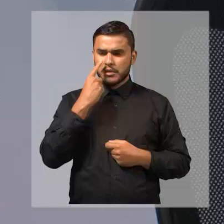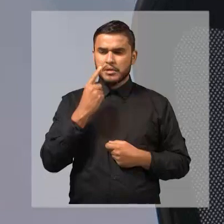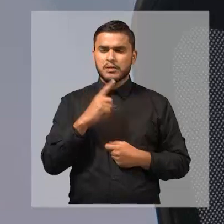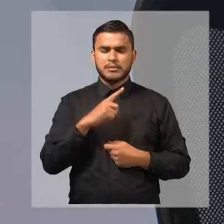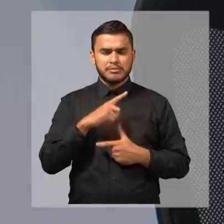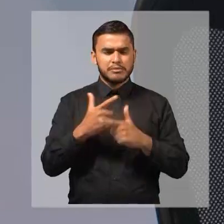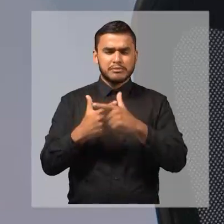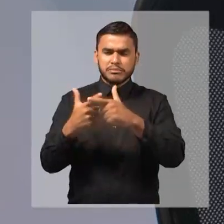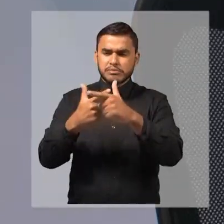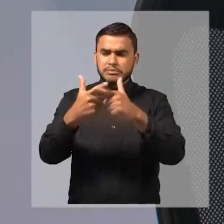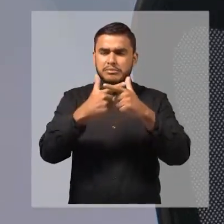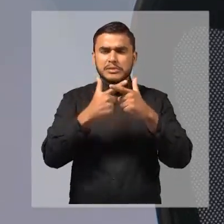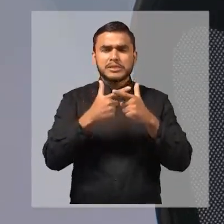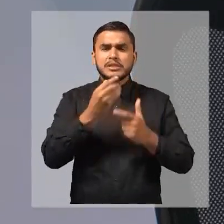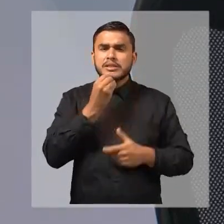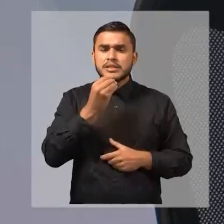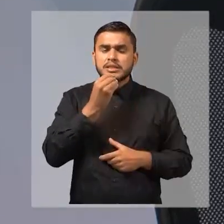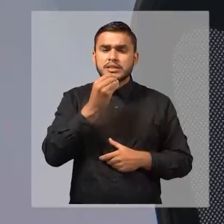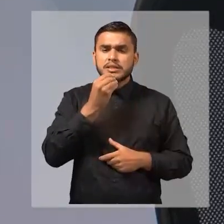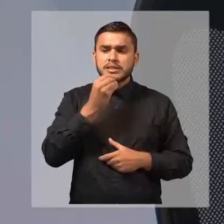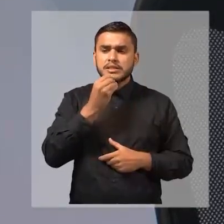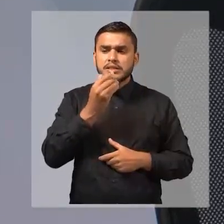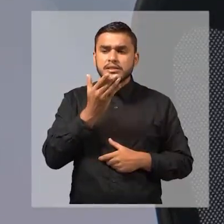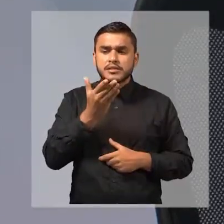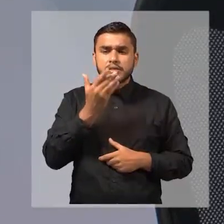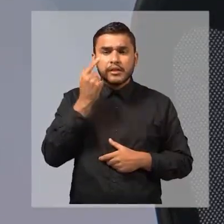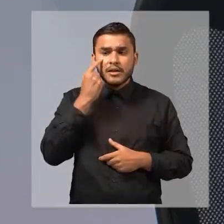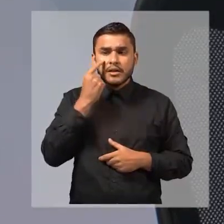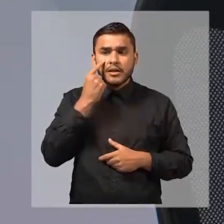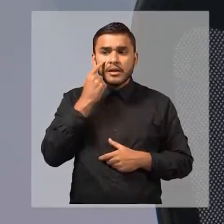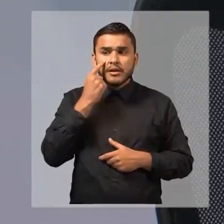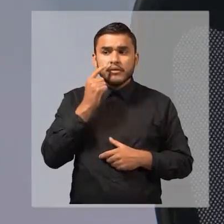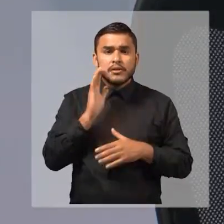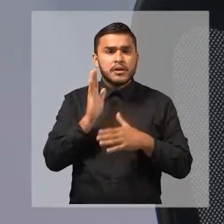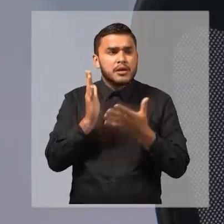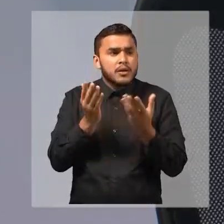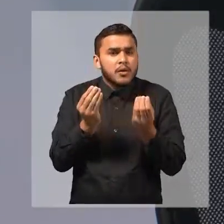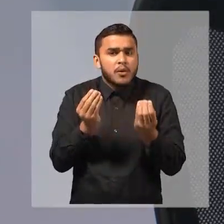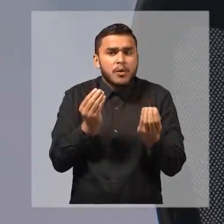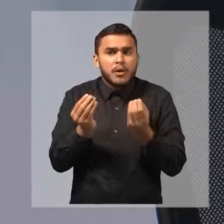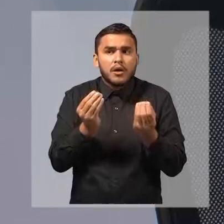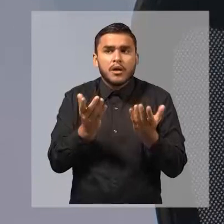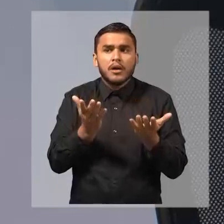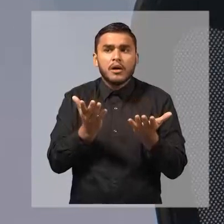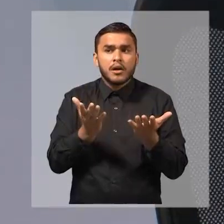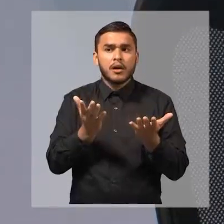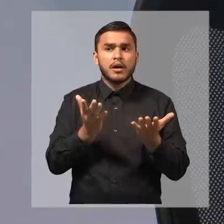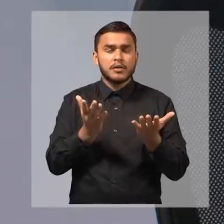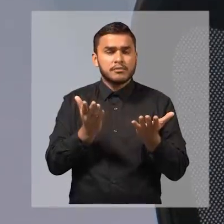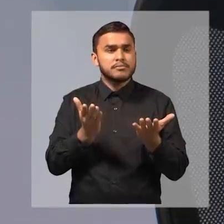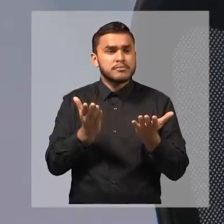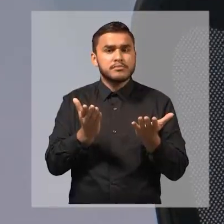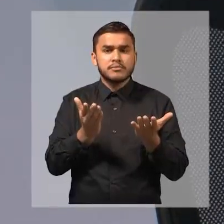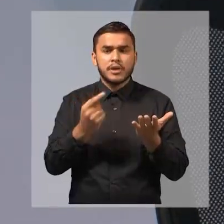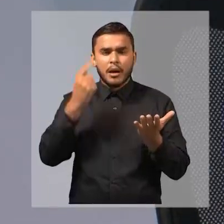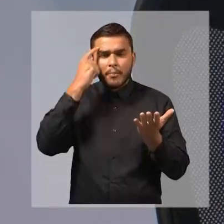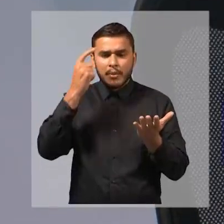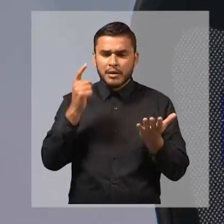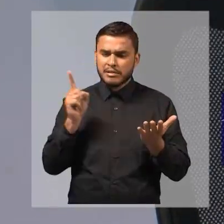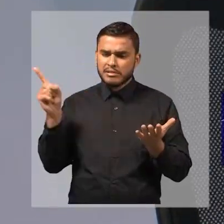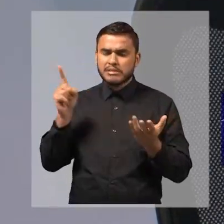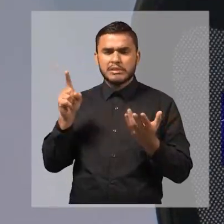desses, de pessoas que deveriam estar dando exemplo contrário, né? Quer dizer, parece estar numa mesa de bar, mesmo que tivesse, né? Quer dizer, existe